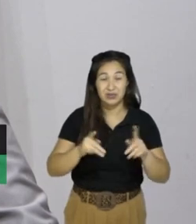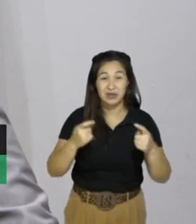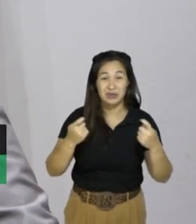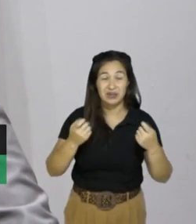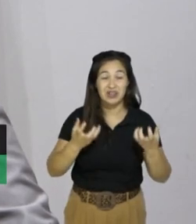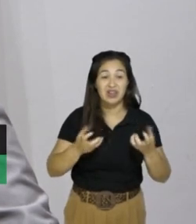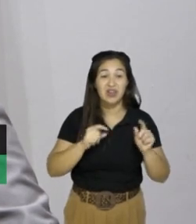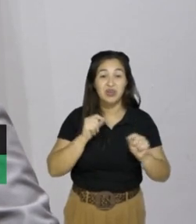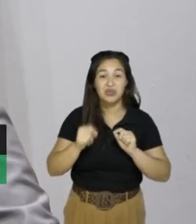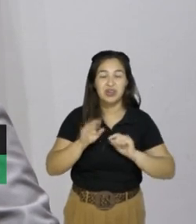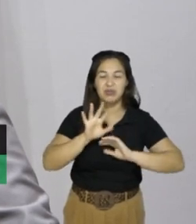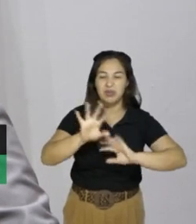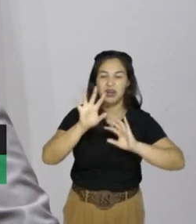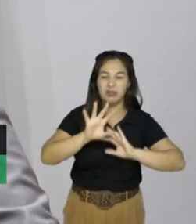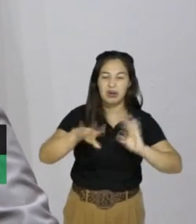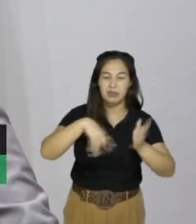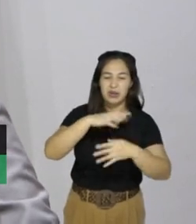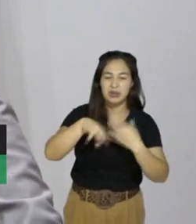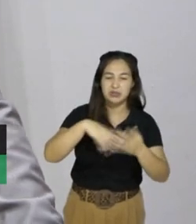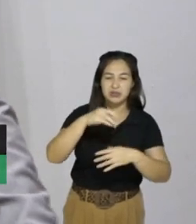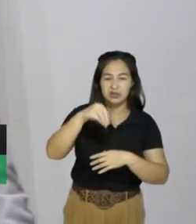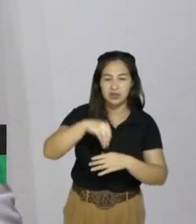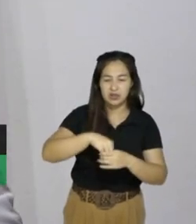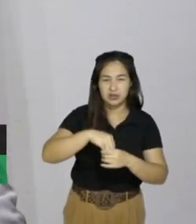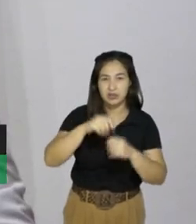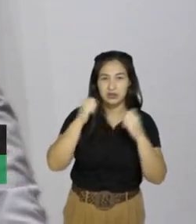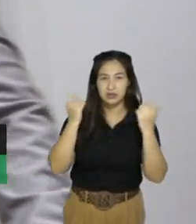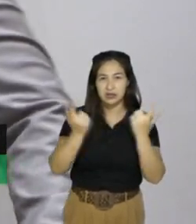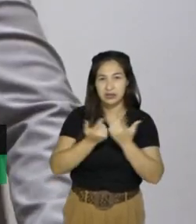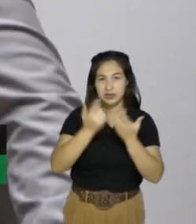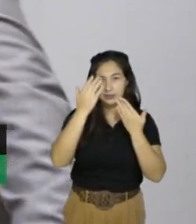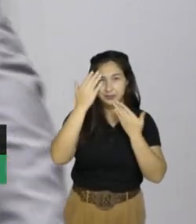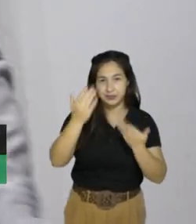natural das coisas dentro dessa casa obrigado